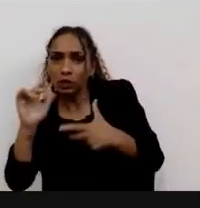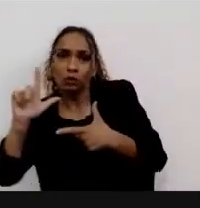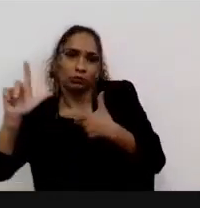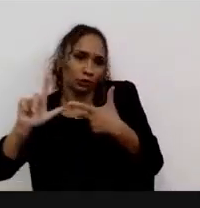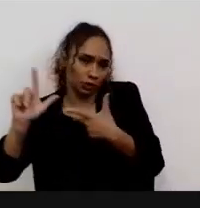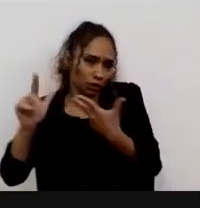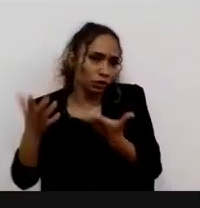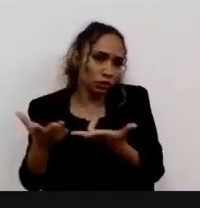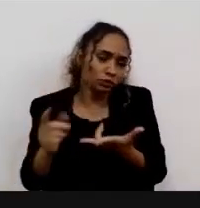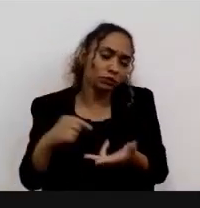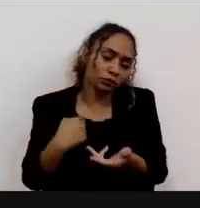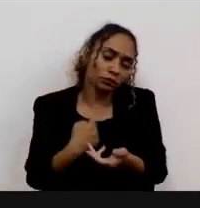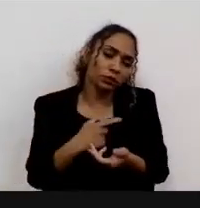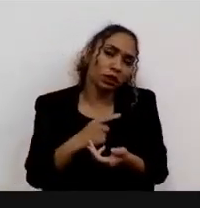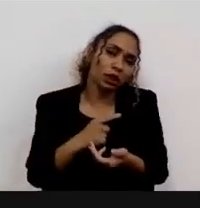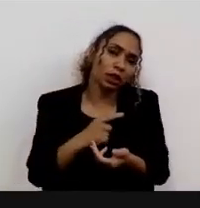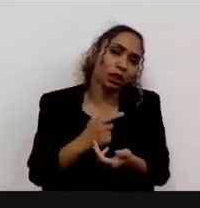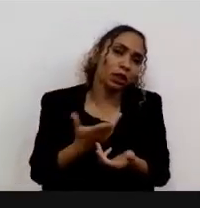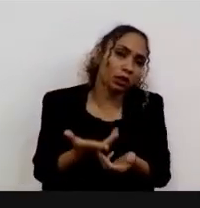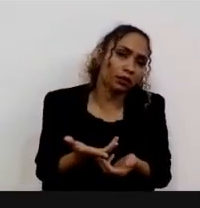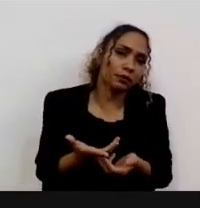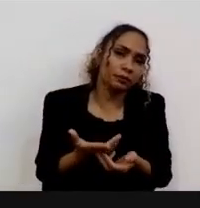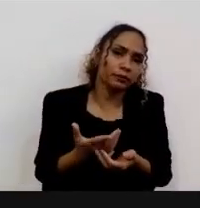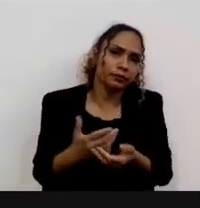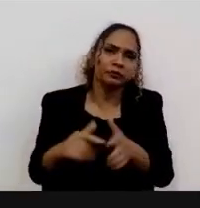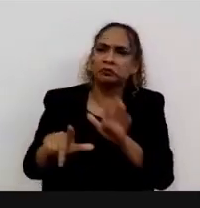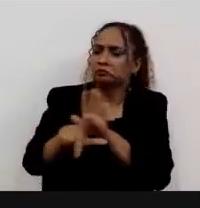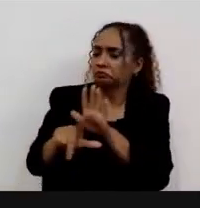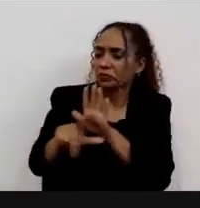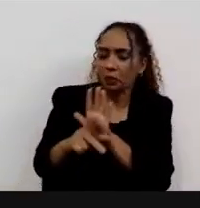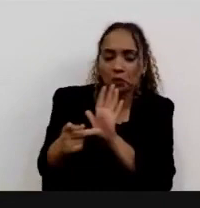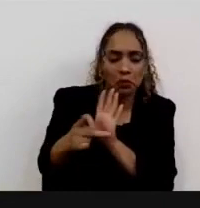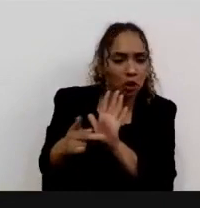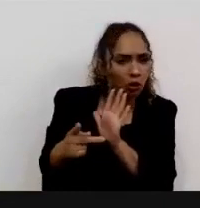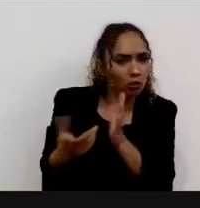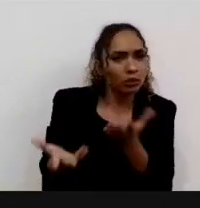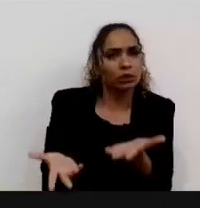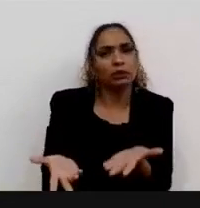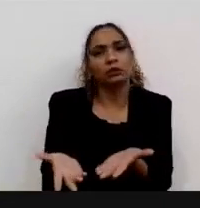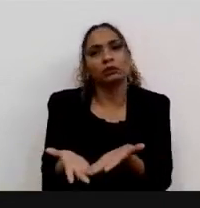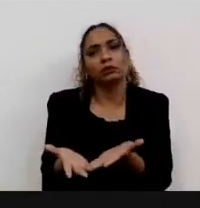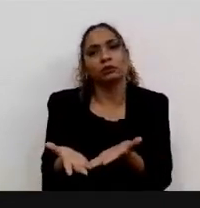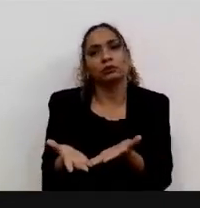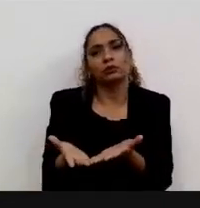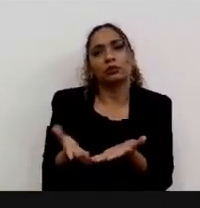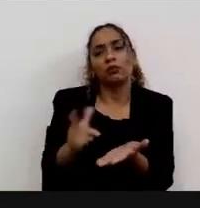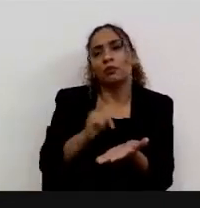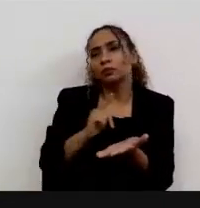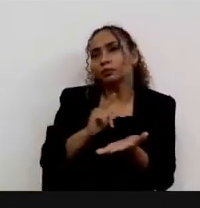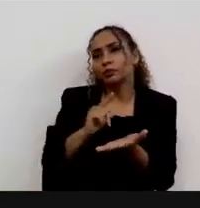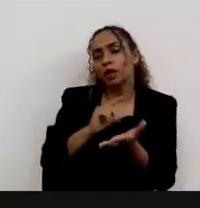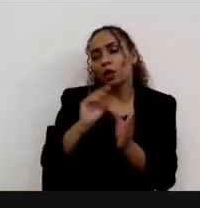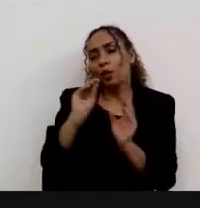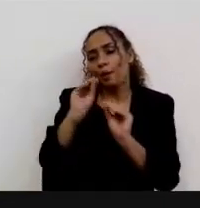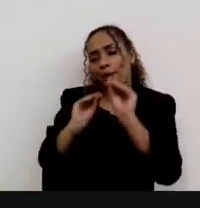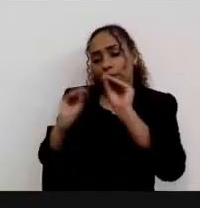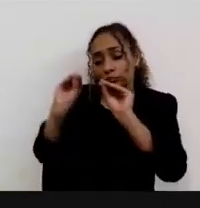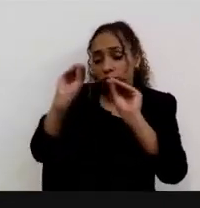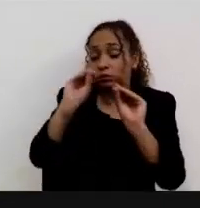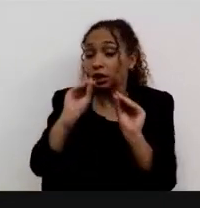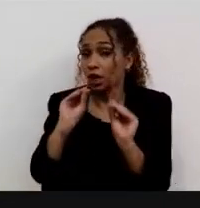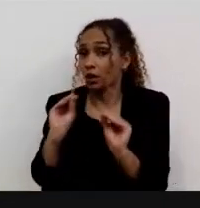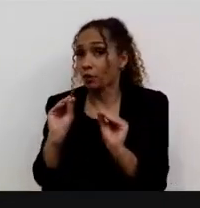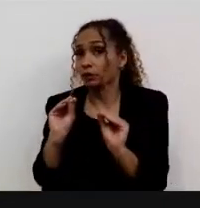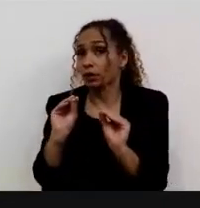legislativa, né? Que a gente tem a própria legislação, pegar alimentar os autores,